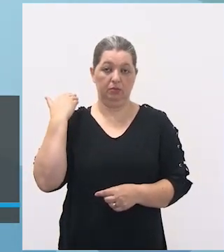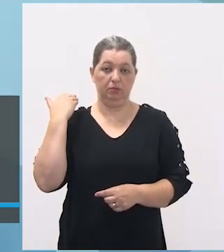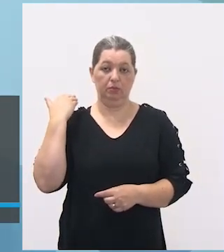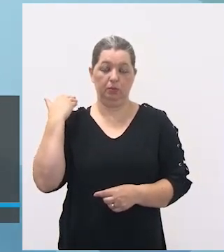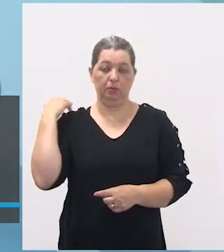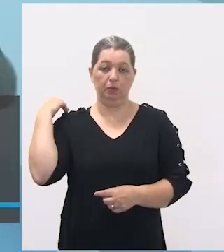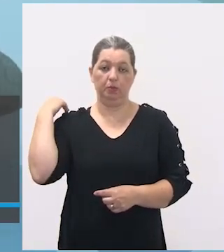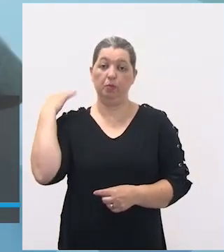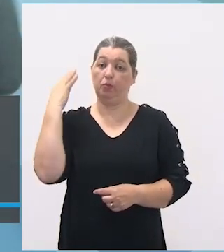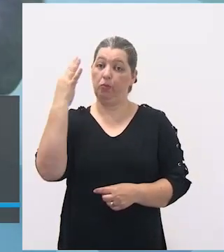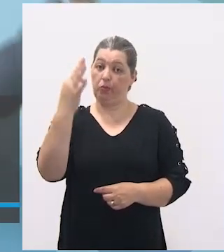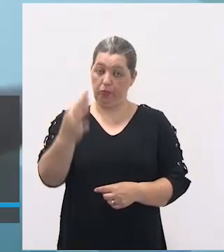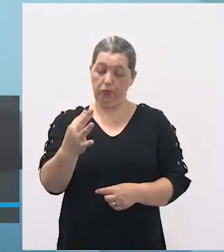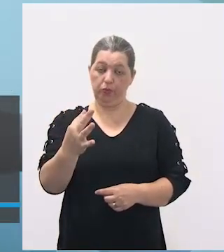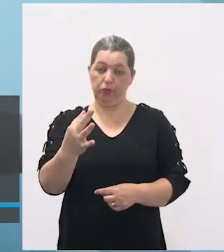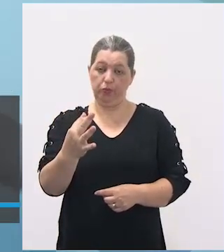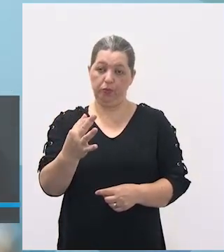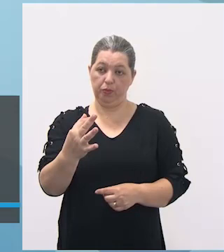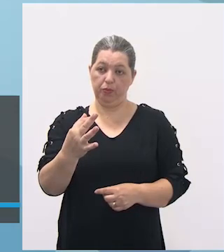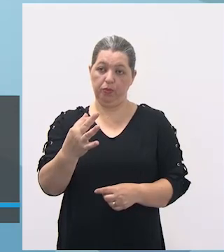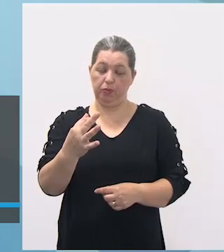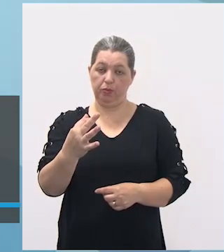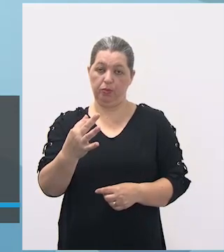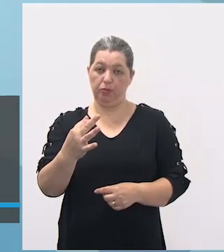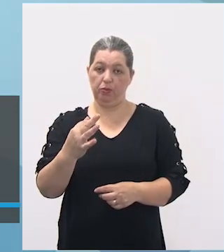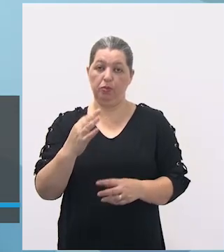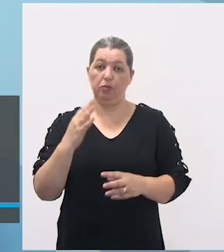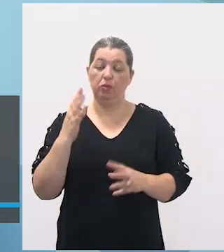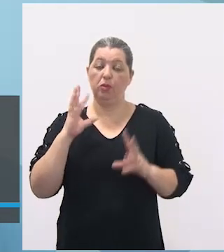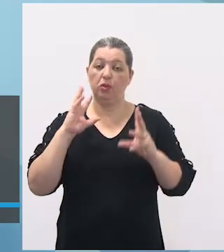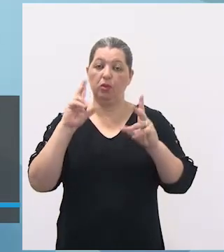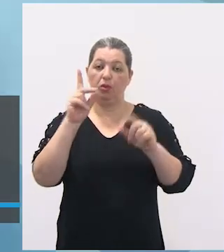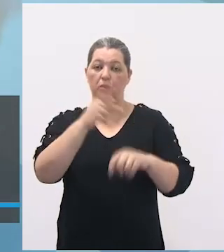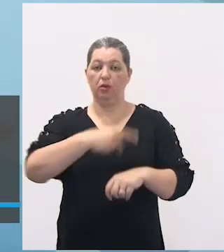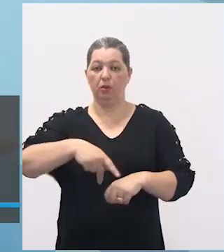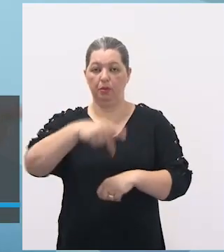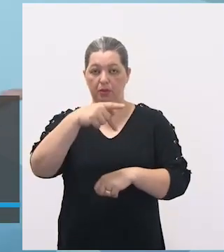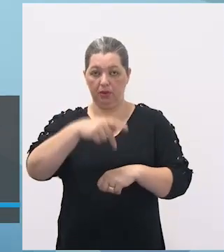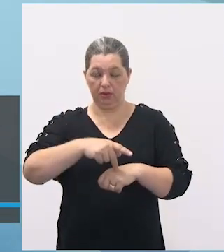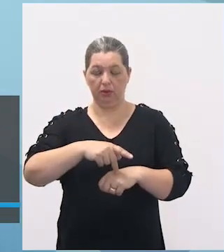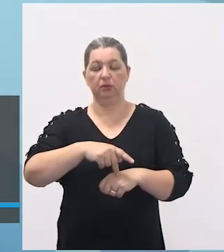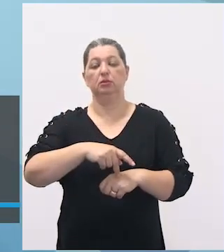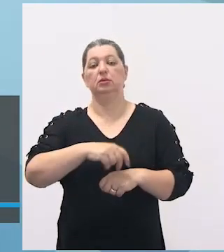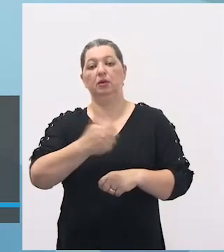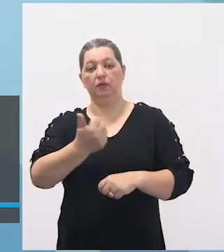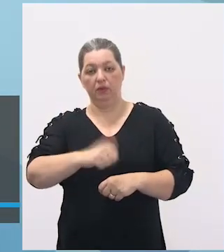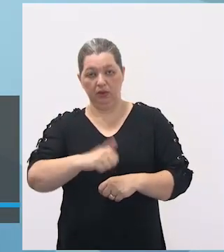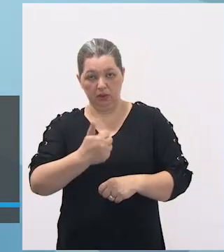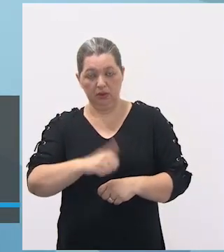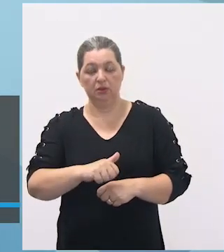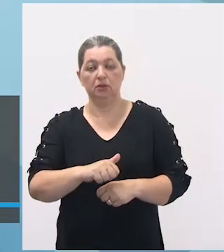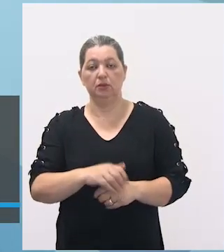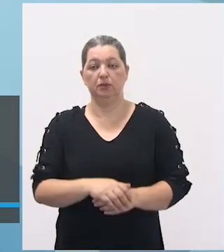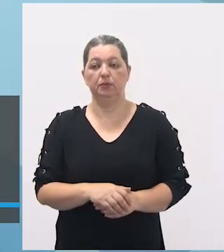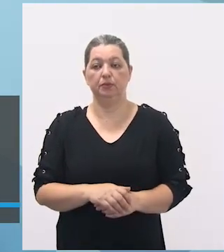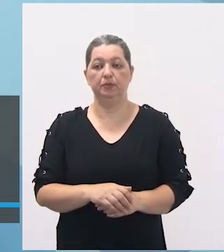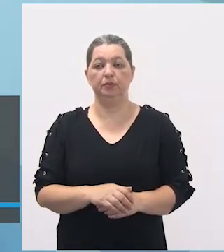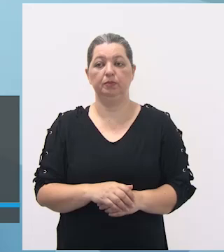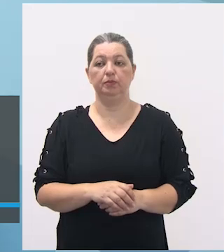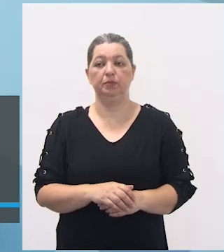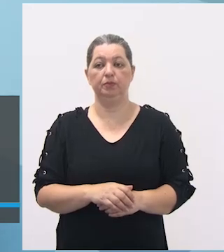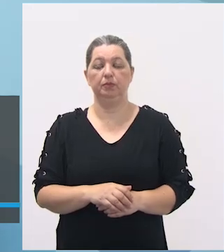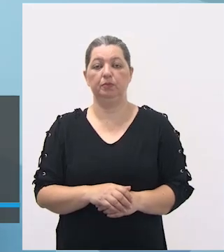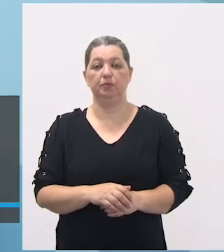mesmos no futuro e em relação a todo o país. É uma avaliação muito completa, ela traz esse